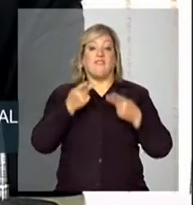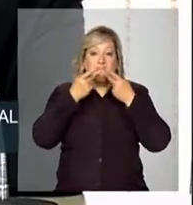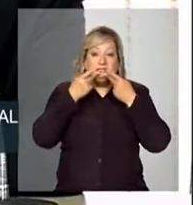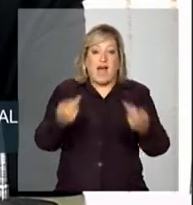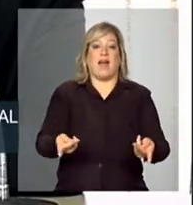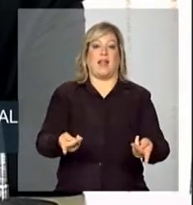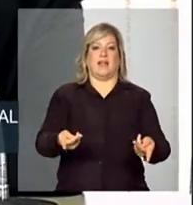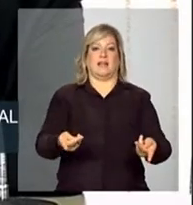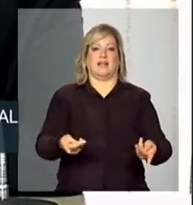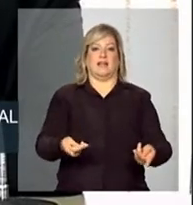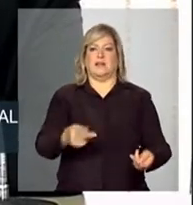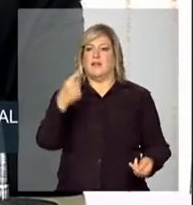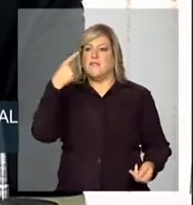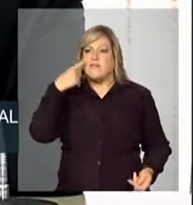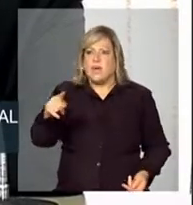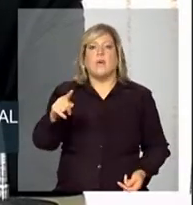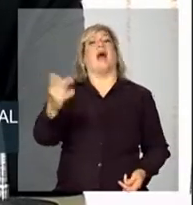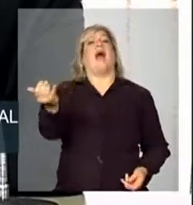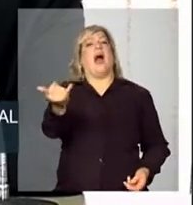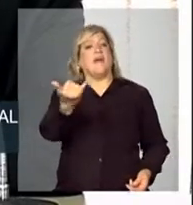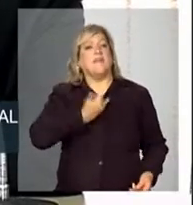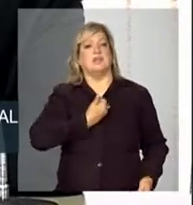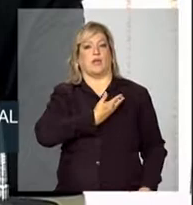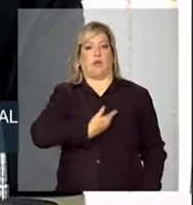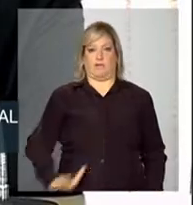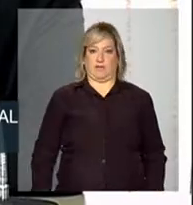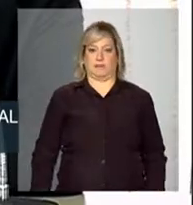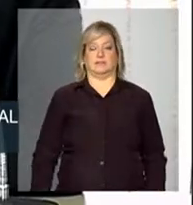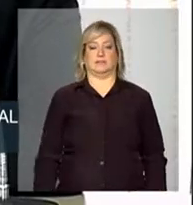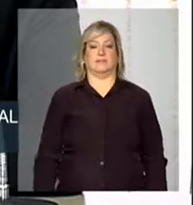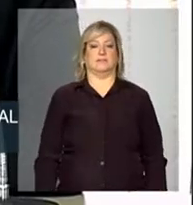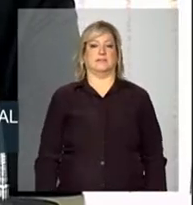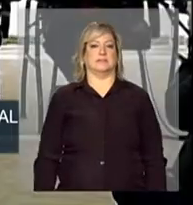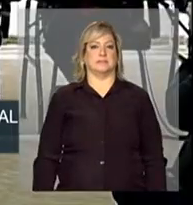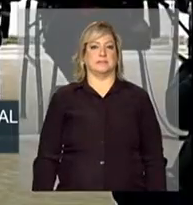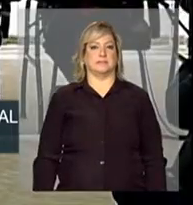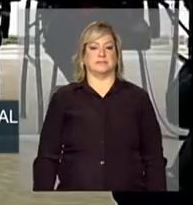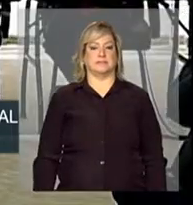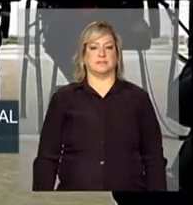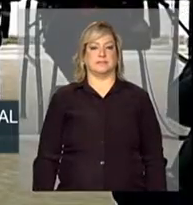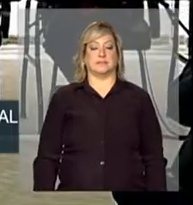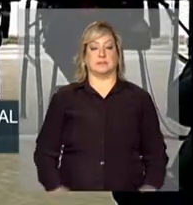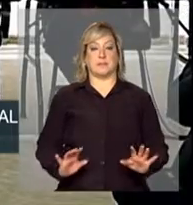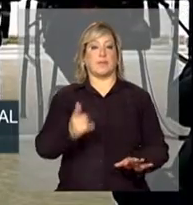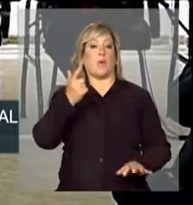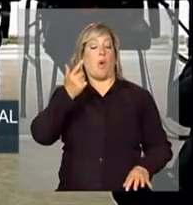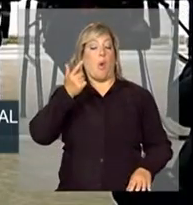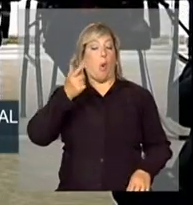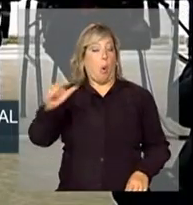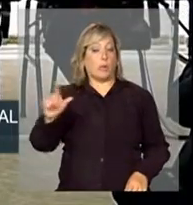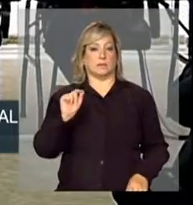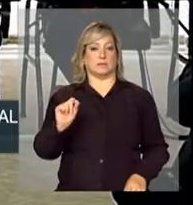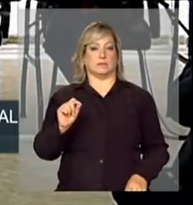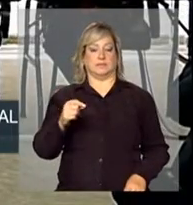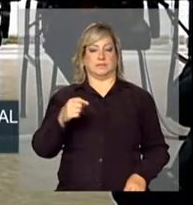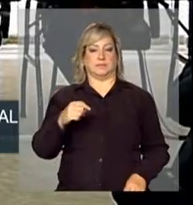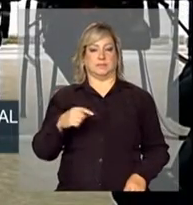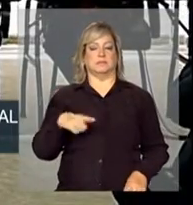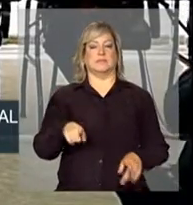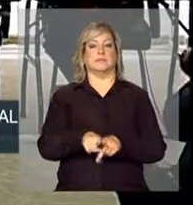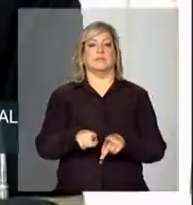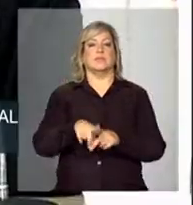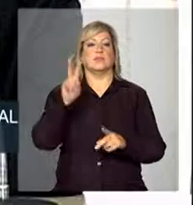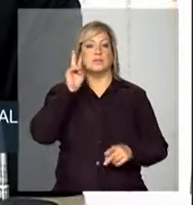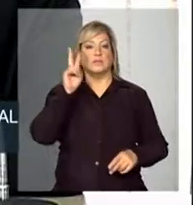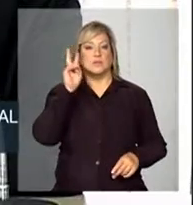denunciando fazer com e são chegue até o poder público o outro eixo é a questão da produção